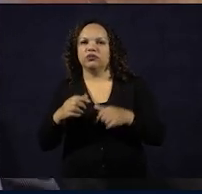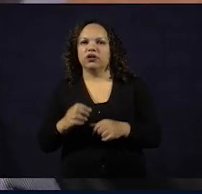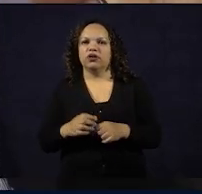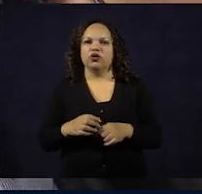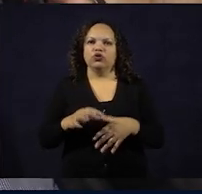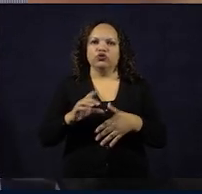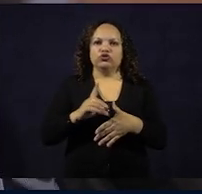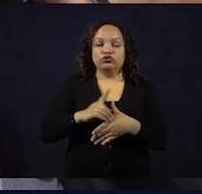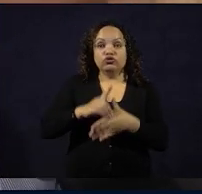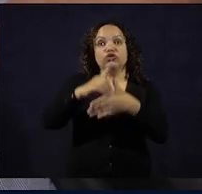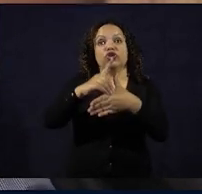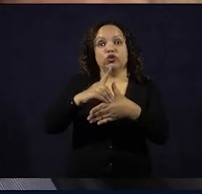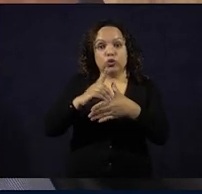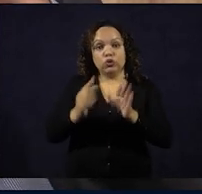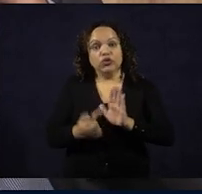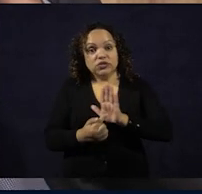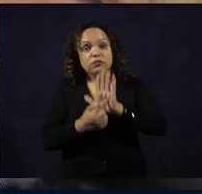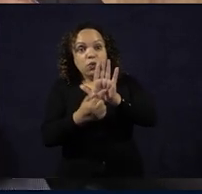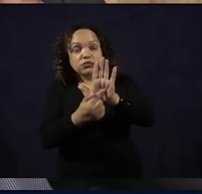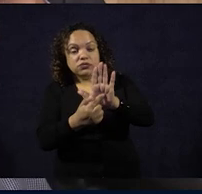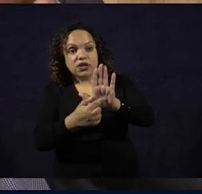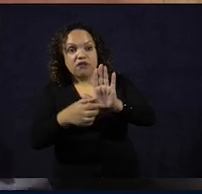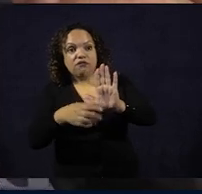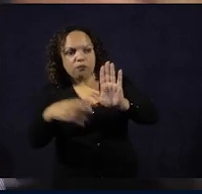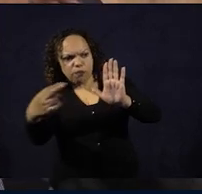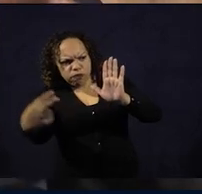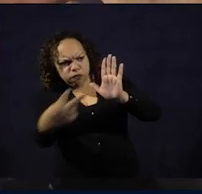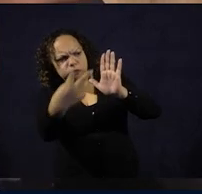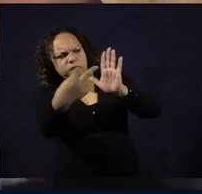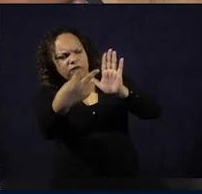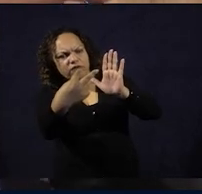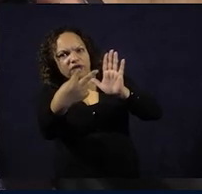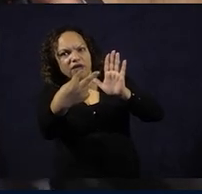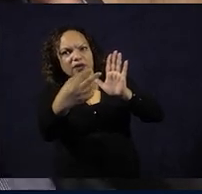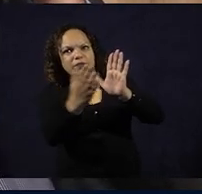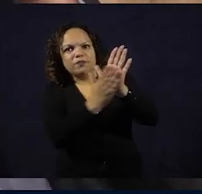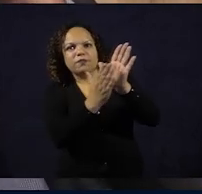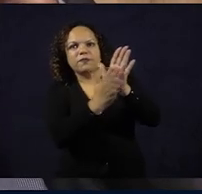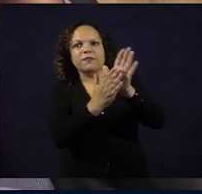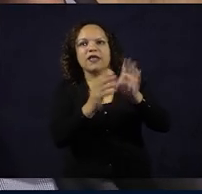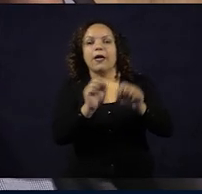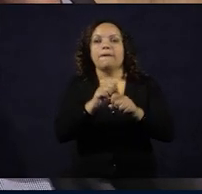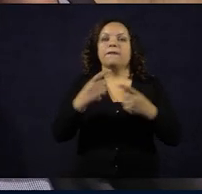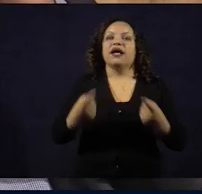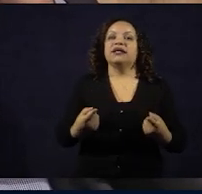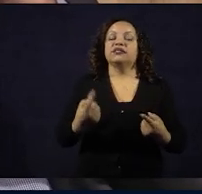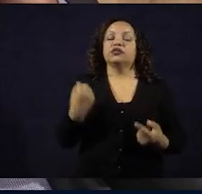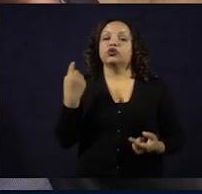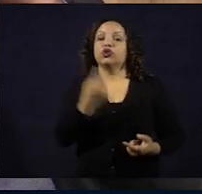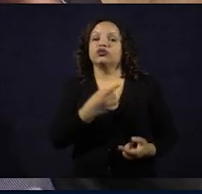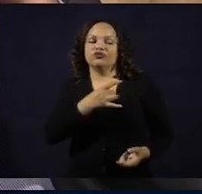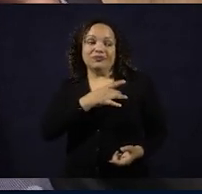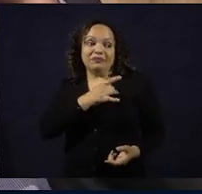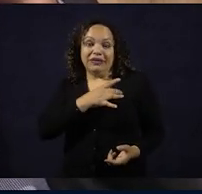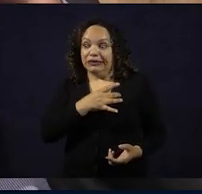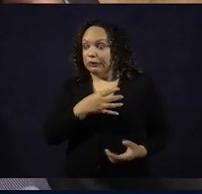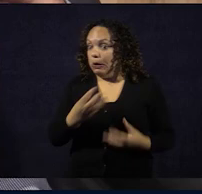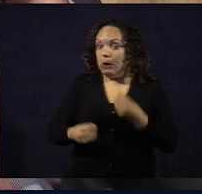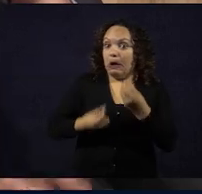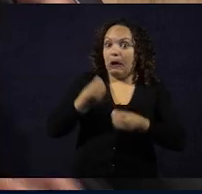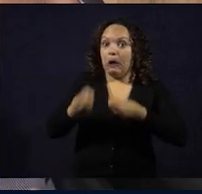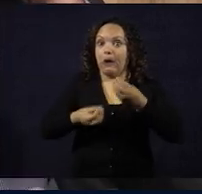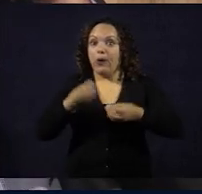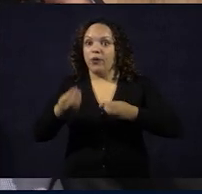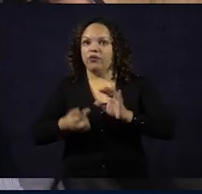Então os diretores trabalhavam com meta de amidatal todo mundo sabia os números mas a gente tinha um pouco de medo falei assim poxa a gente vai